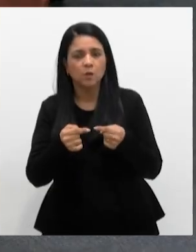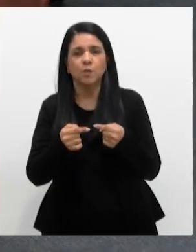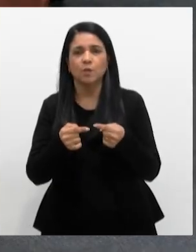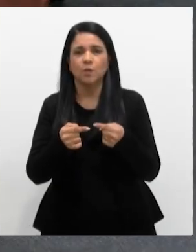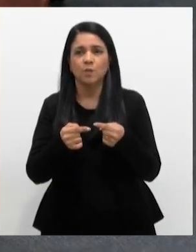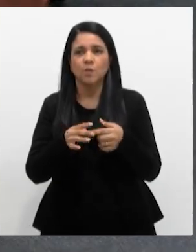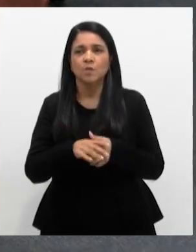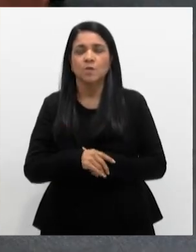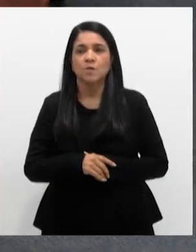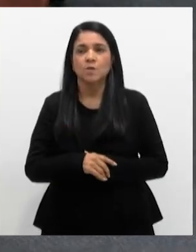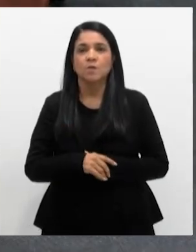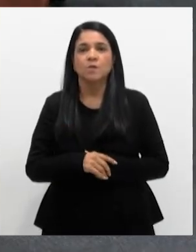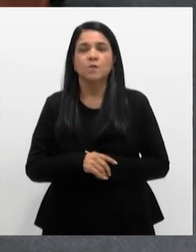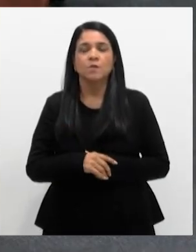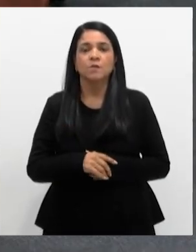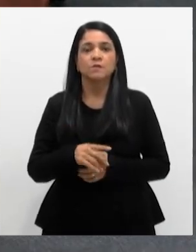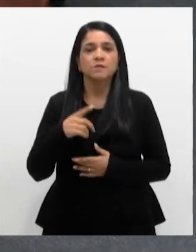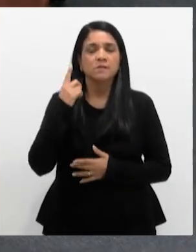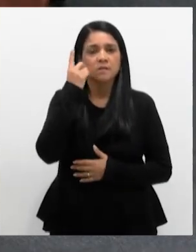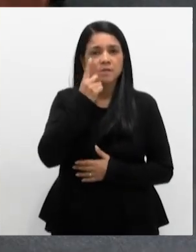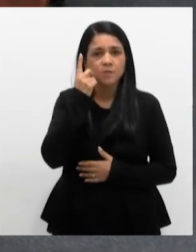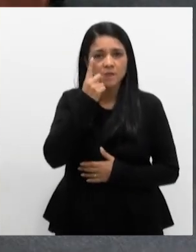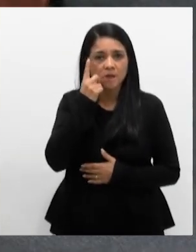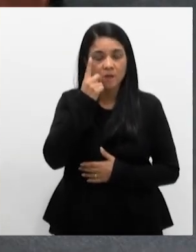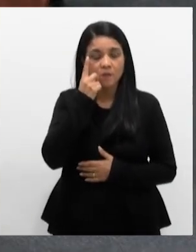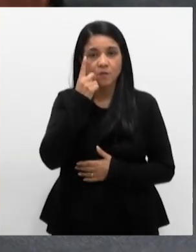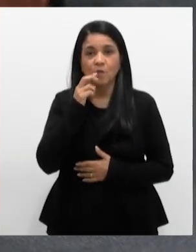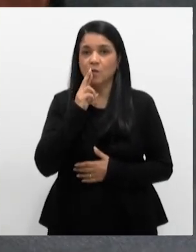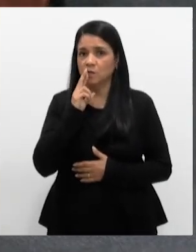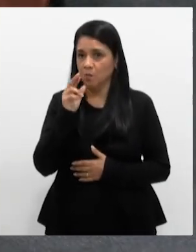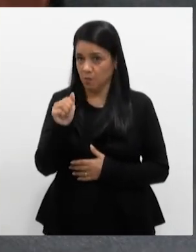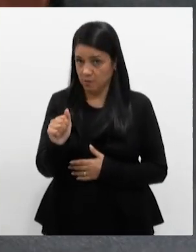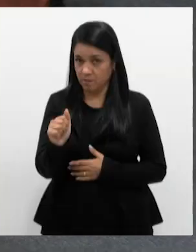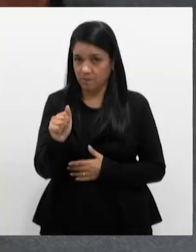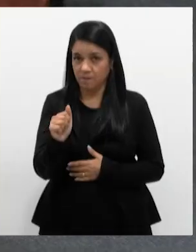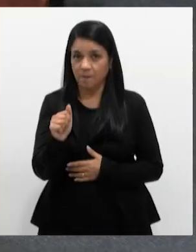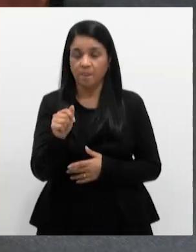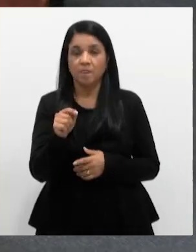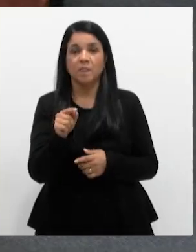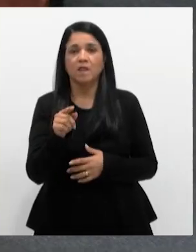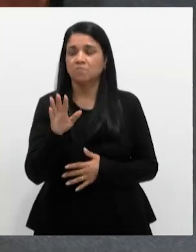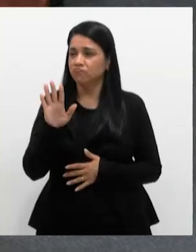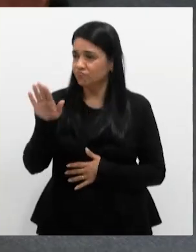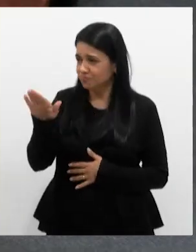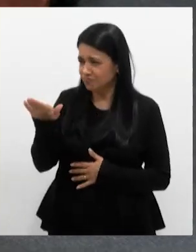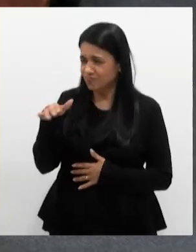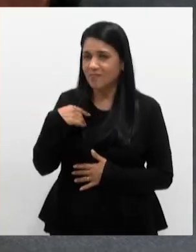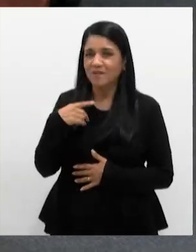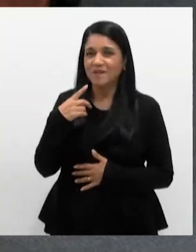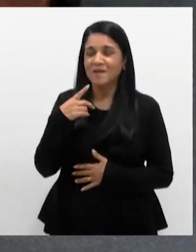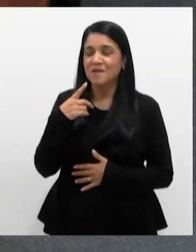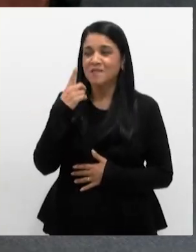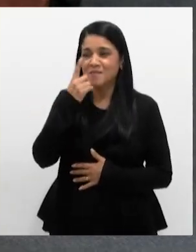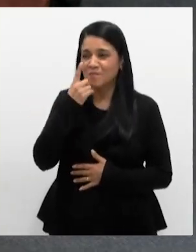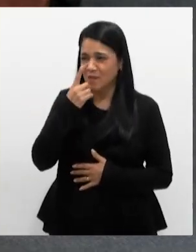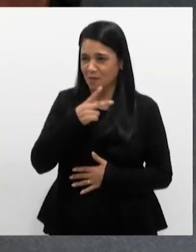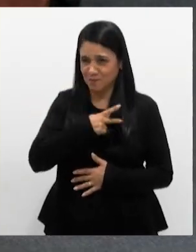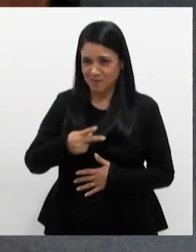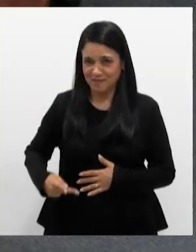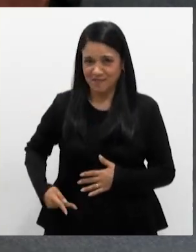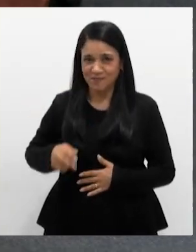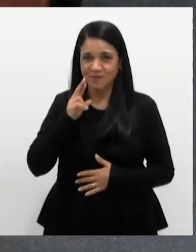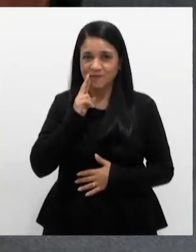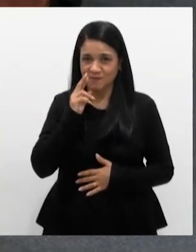Porque, deputado Amorim, meu presidente,